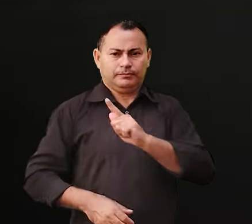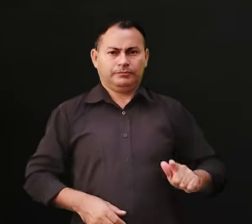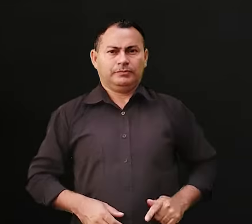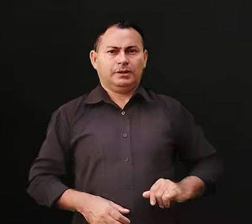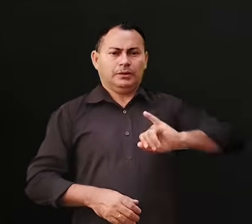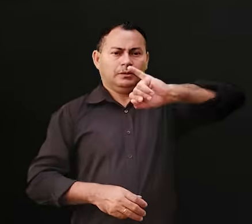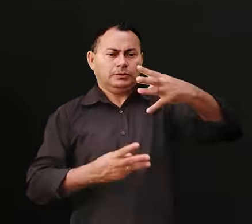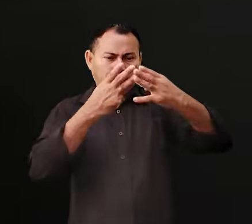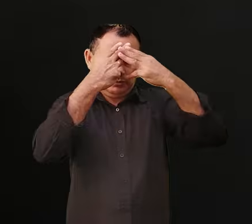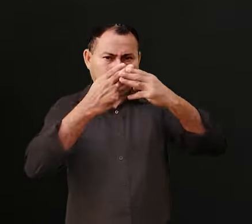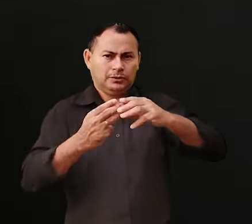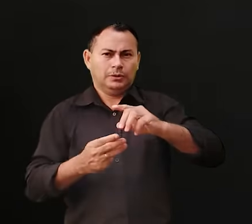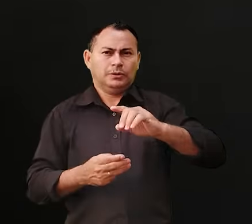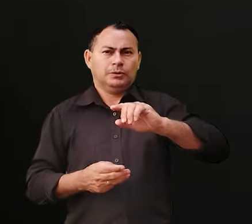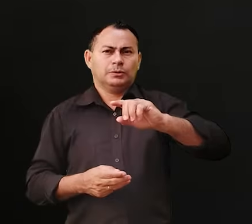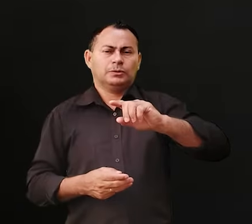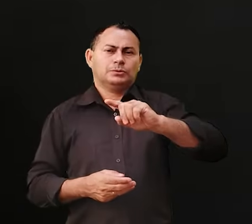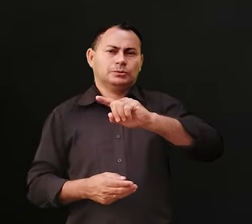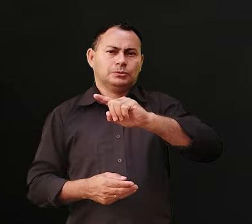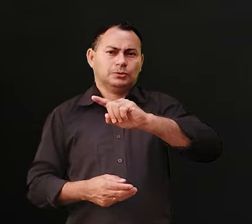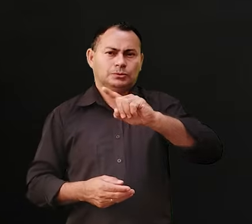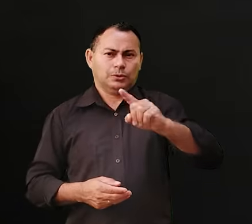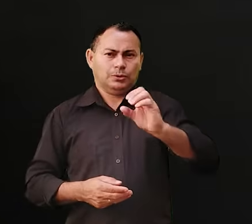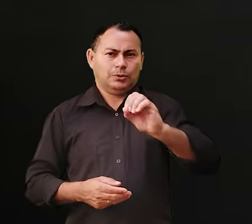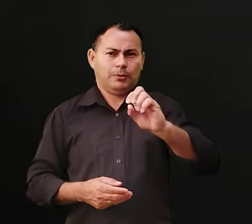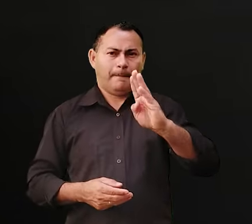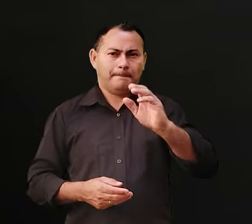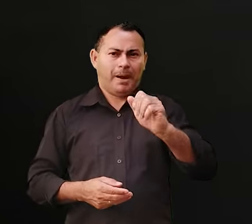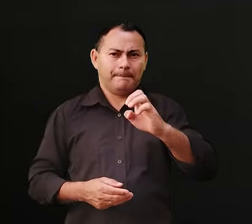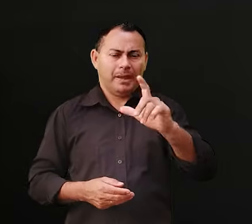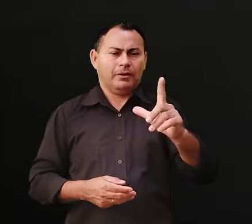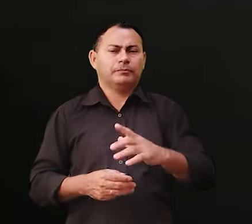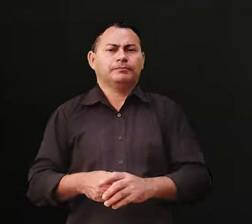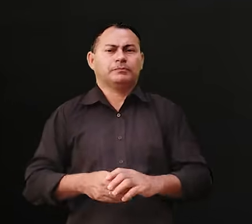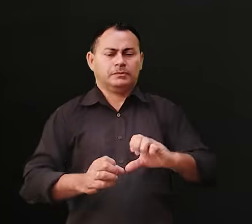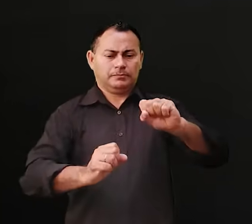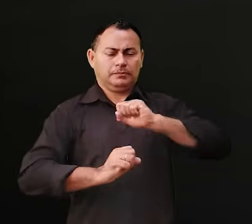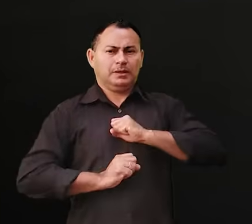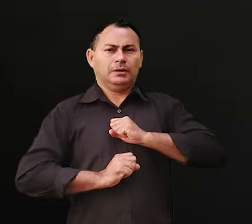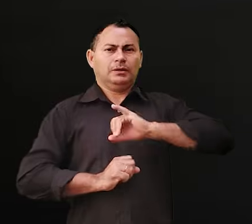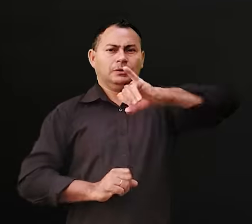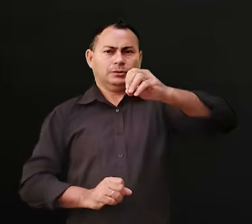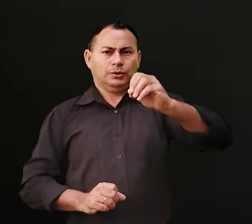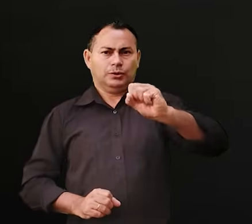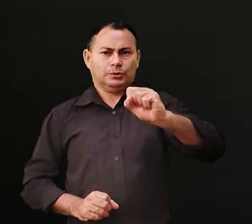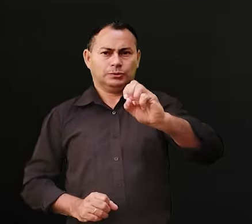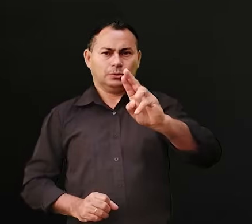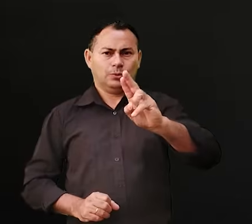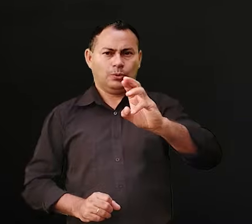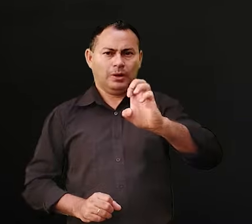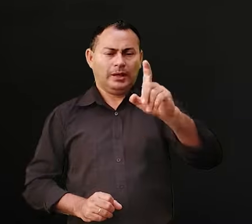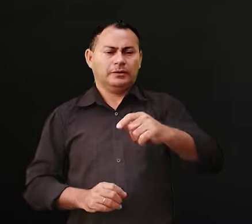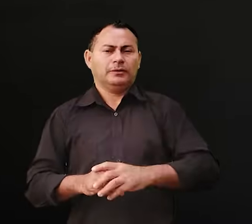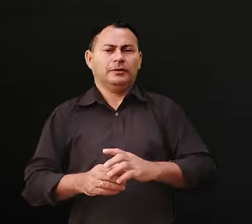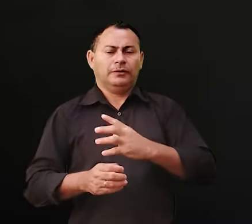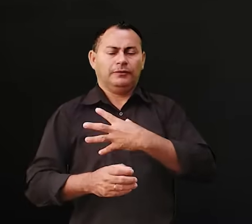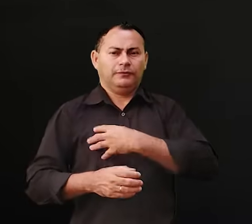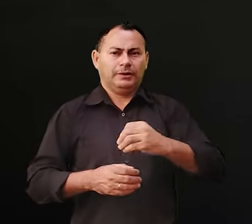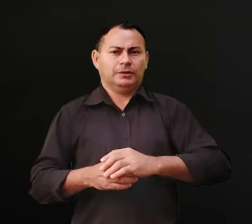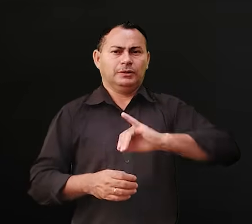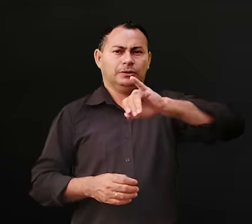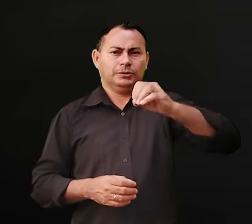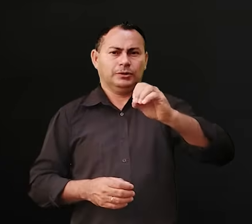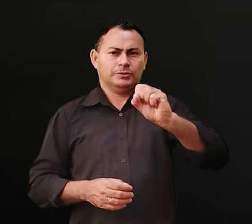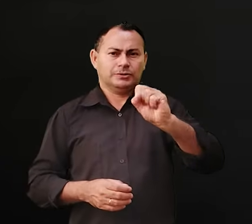de Judá, Zorobabel, filho de Sealtiel, e ao sumo sacerdote Josué, filho de